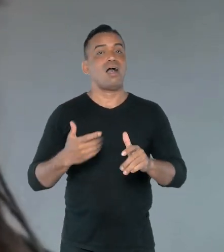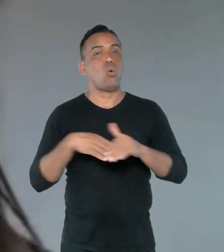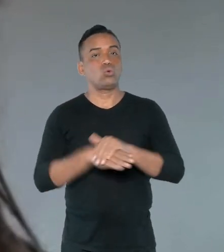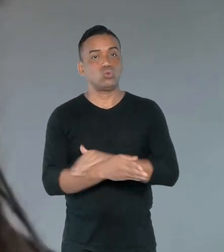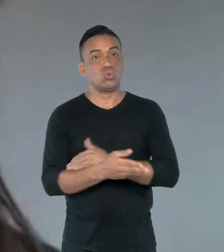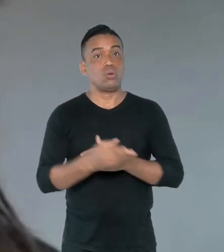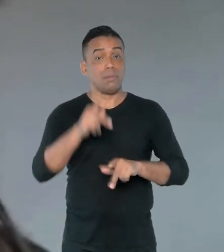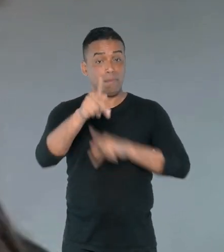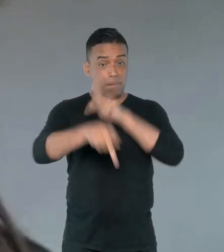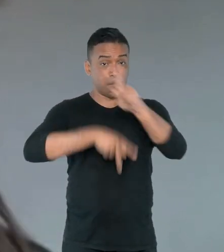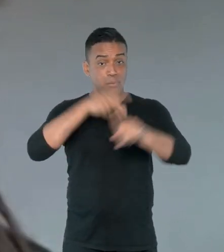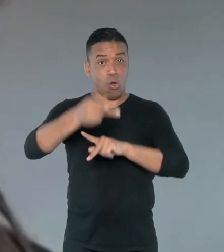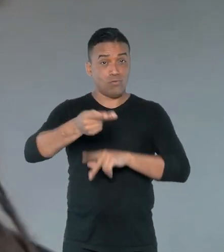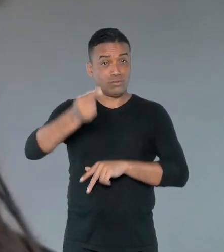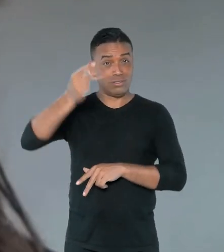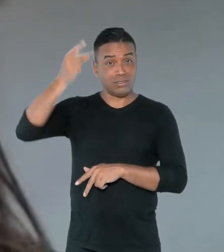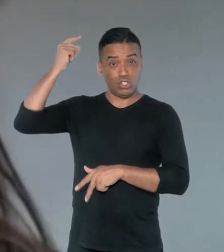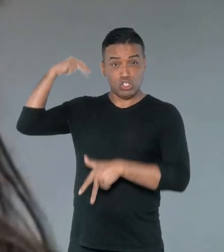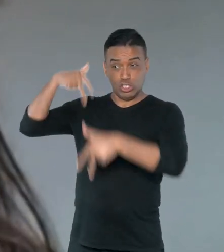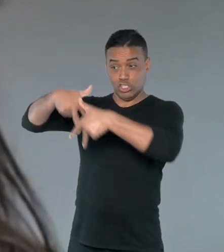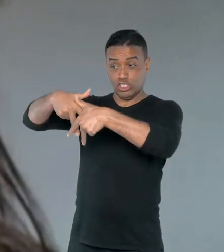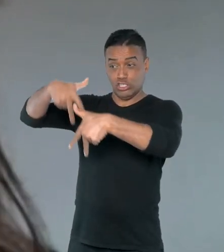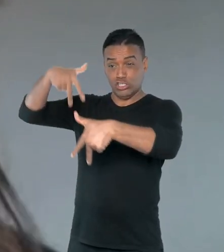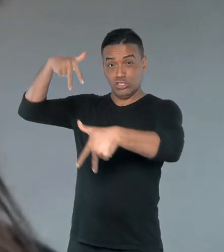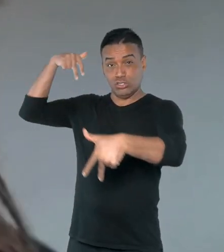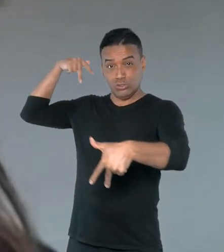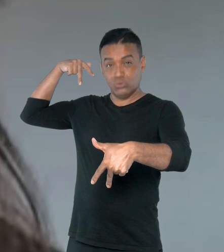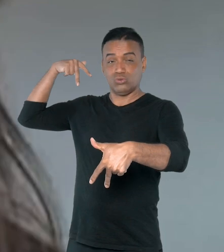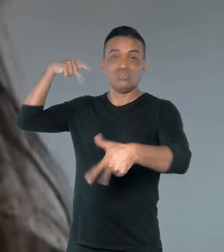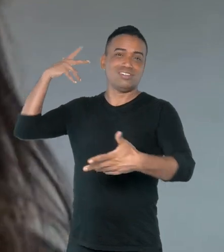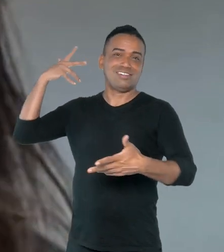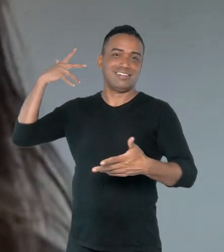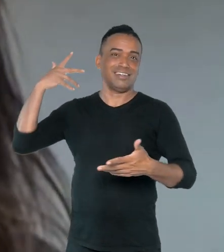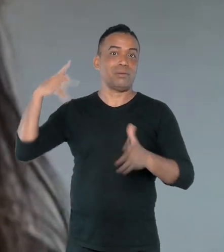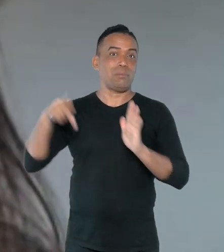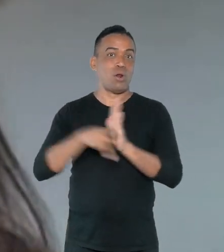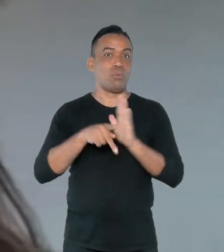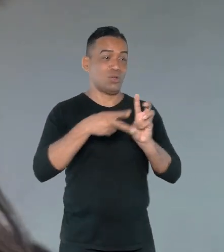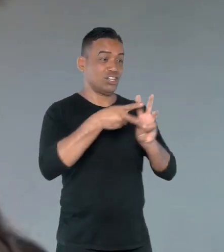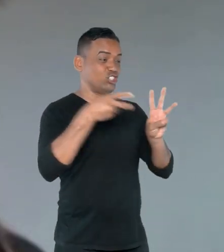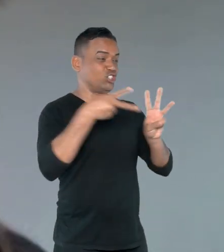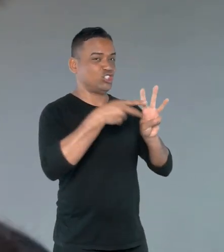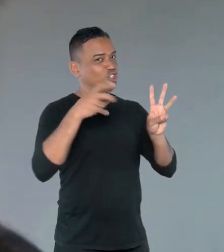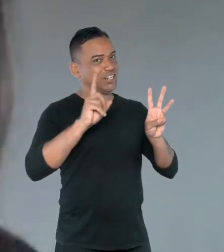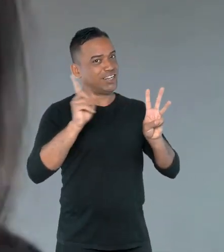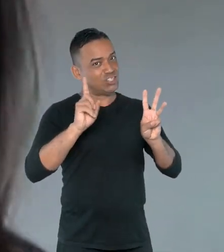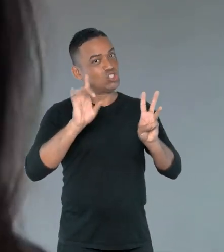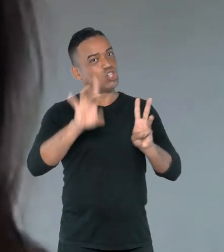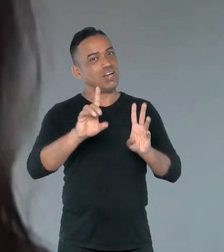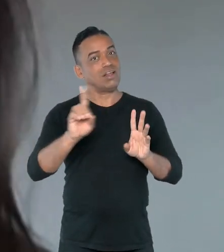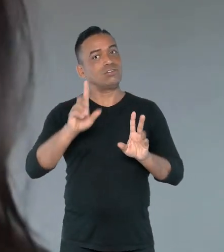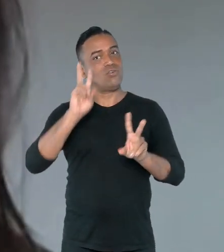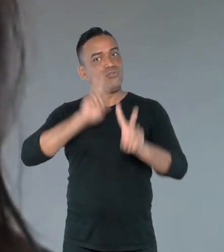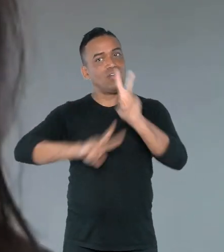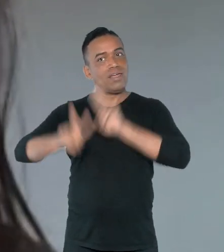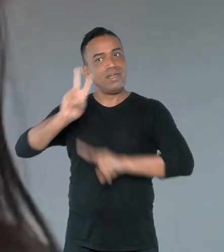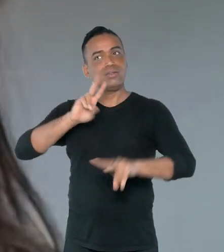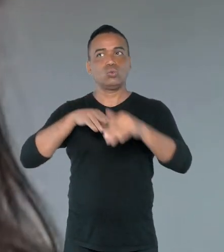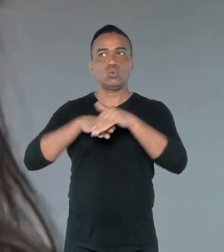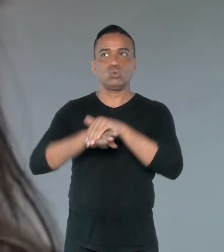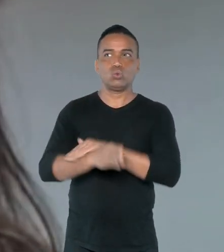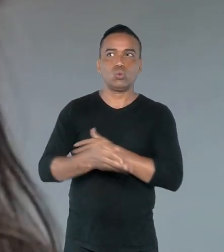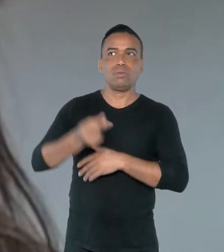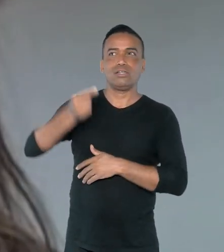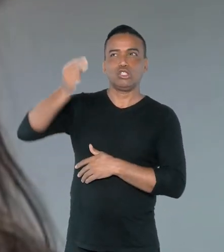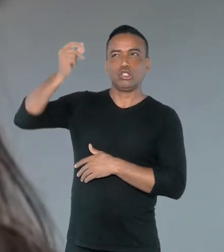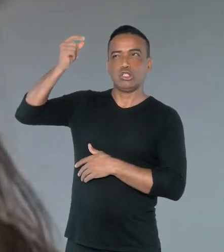que eles falavam dessa forma, que era um costume dos antigos, não dos indígenas. Então, observando esses costumes, a